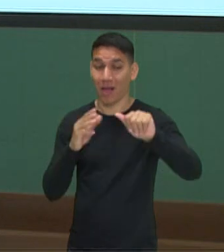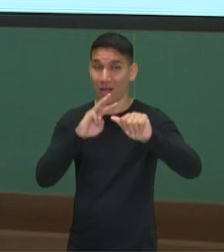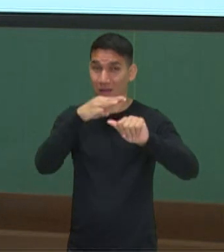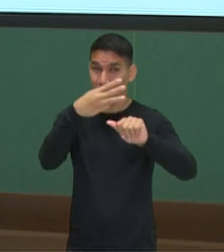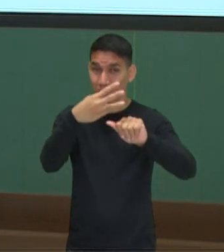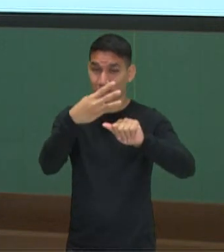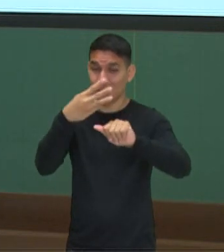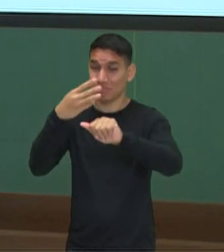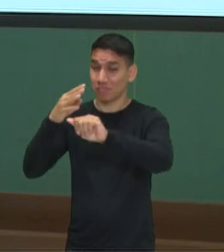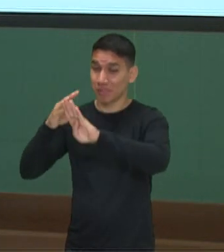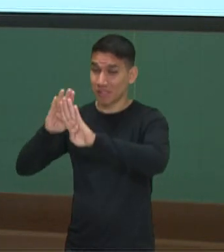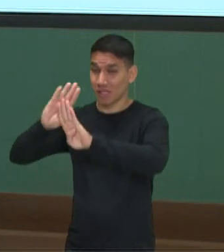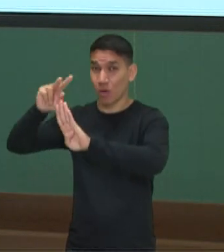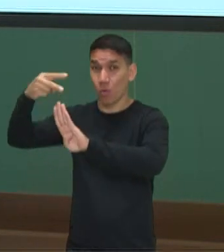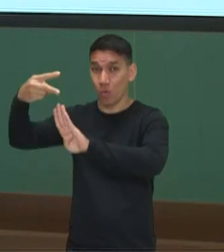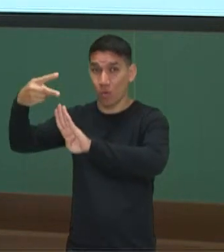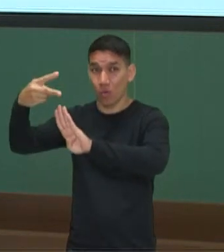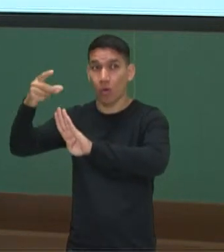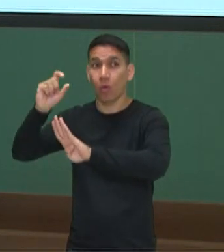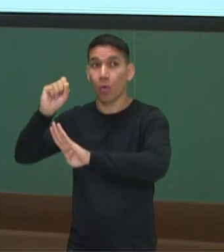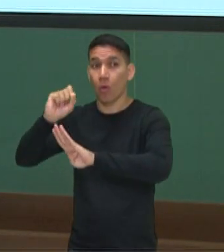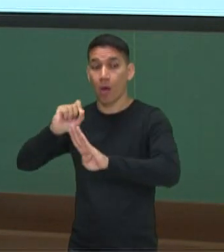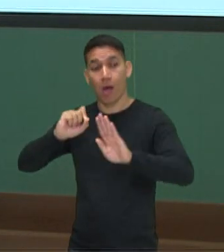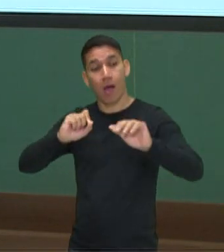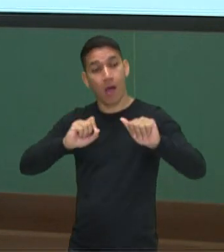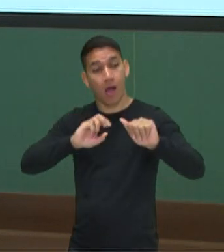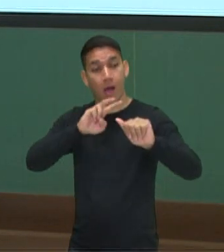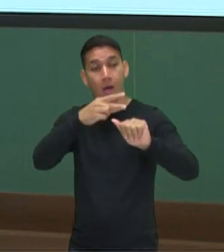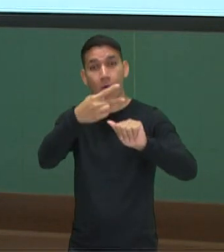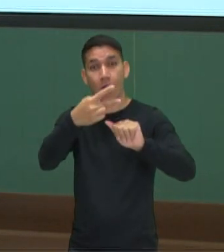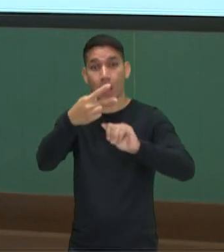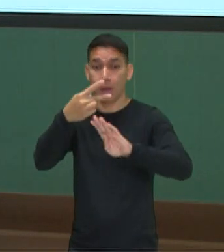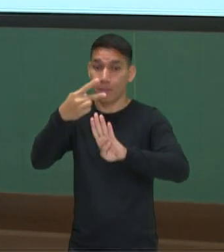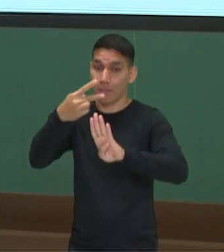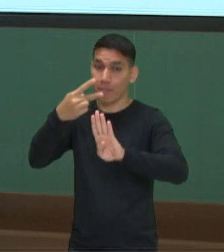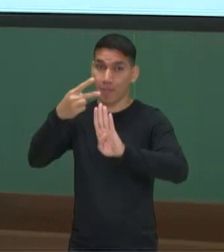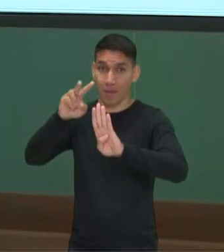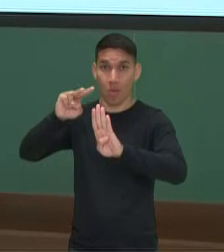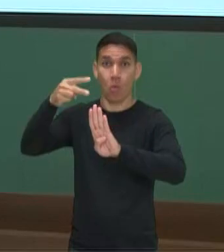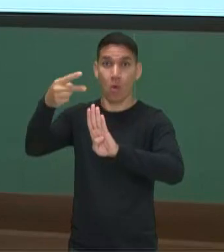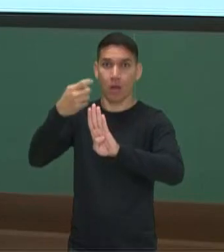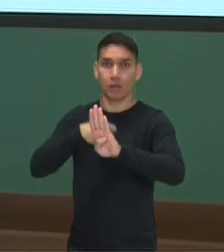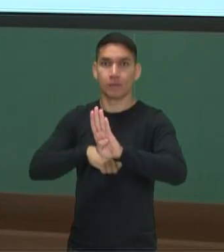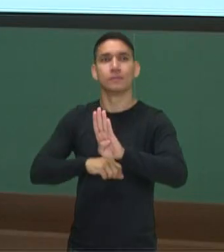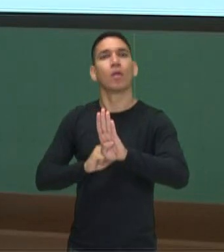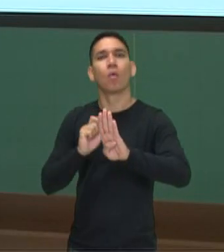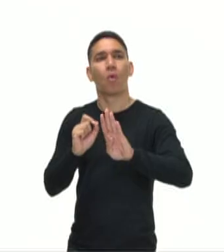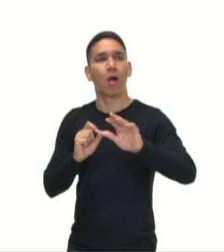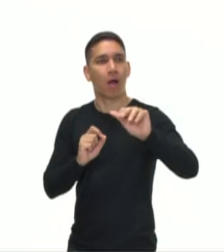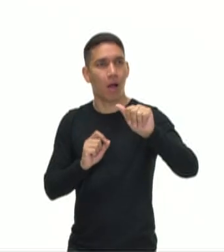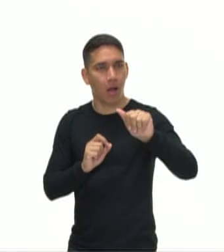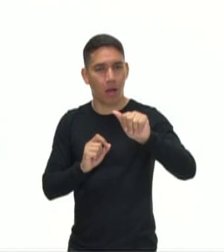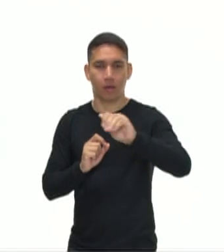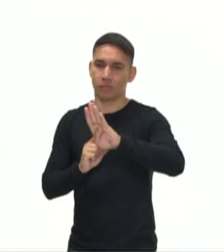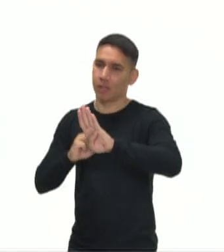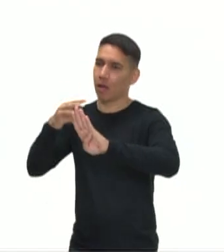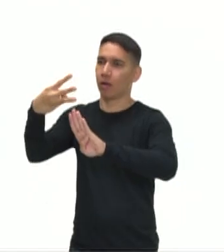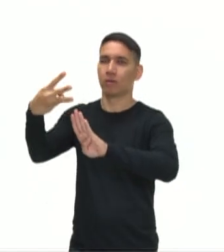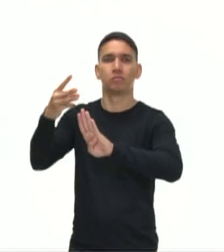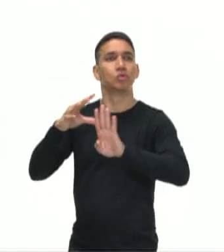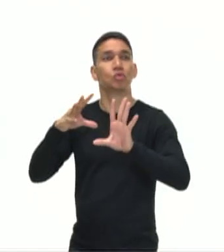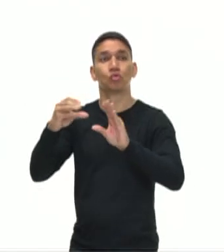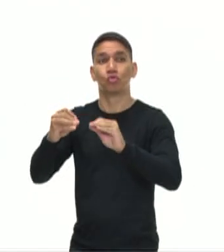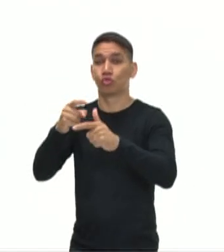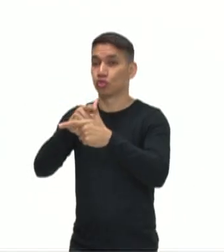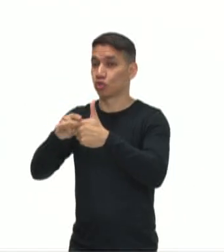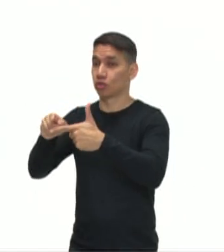b ao quadrado, menos 28a ao quadrado, b ao quadrado, mais 4ab ao cubo. Tudo isso